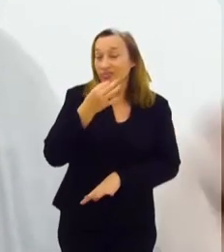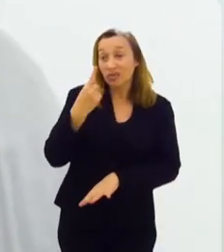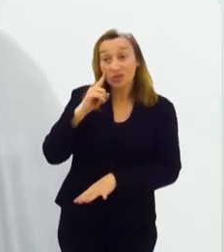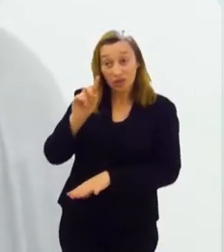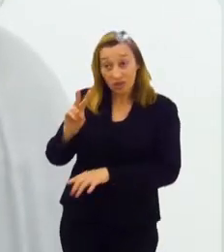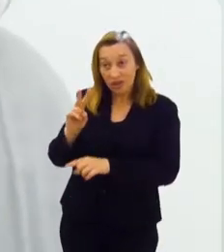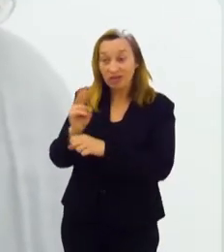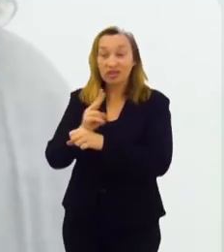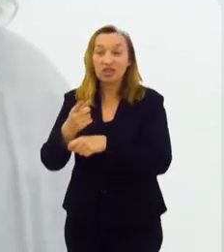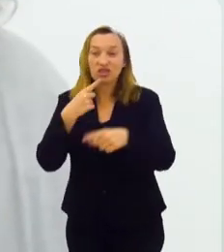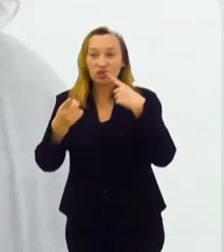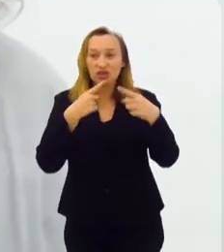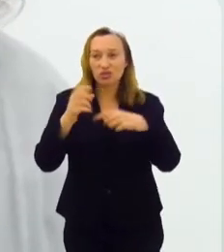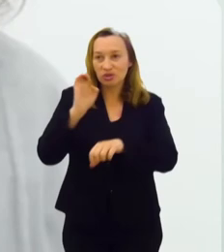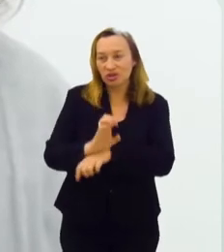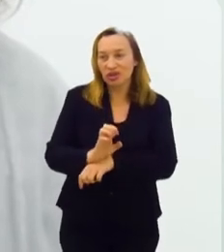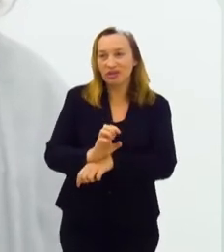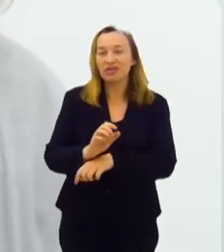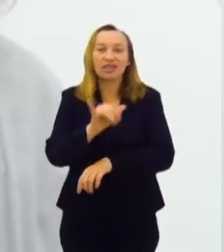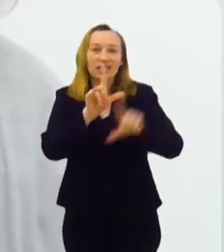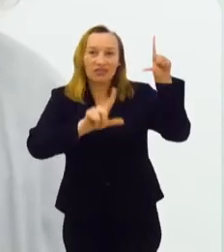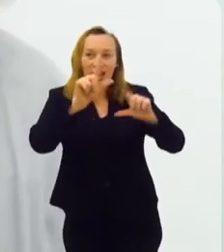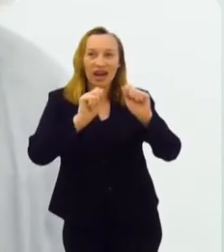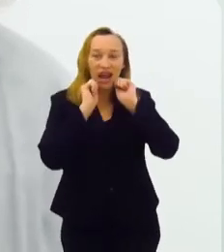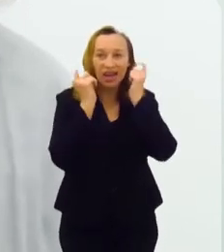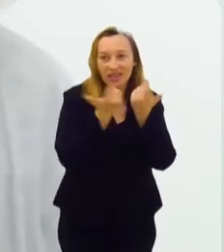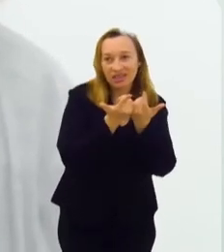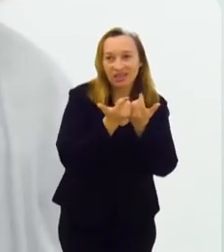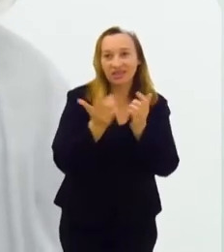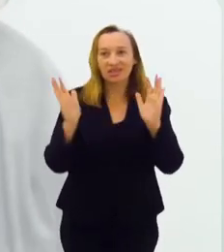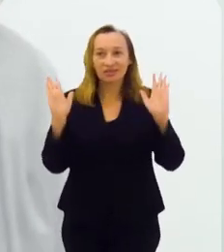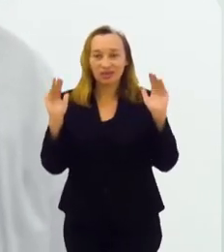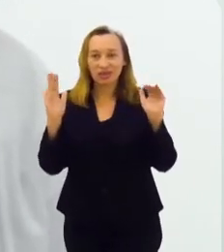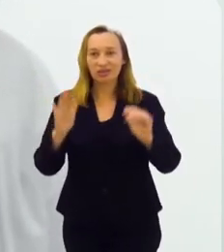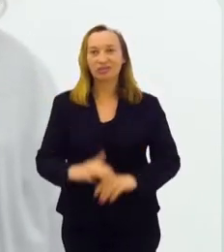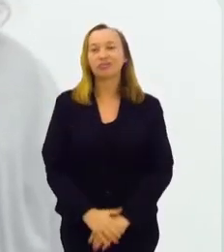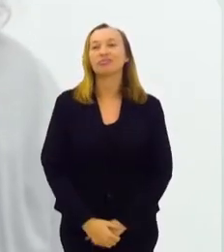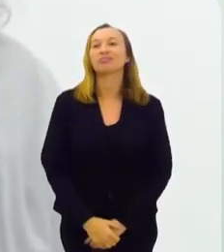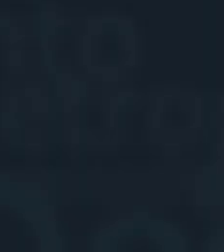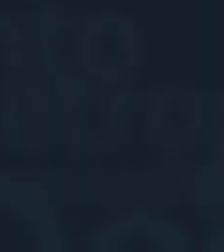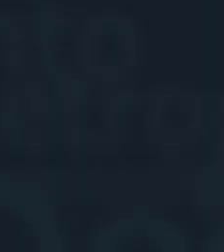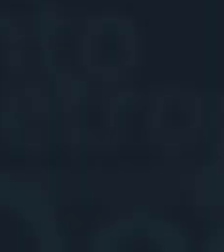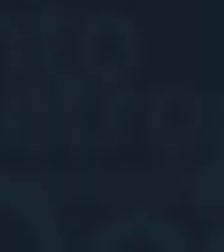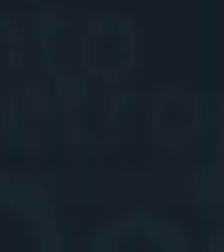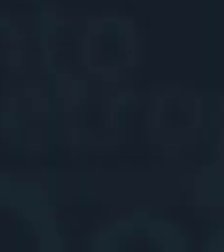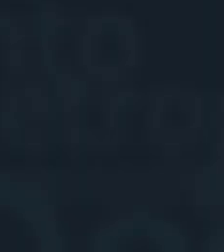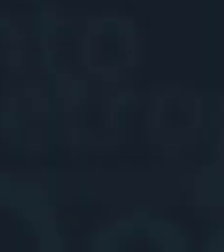áudio. É só procurar pelo podcast Quero Discutir Meu Estado. TV Alerj, Canal do Povo. Até a próxima.